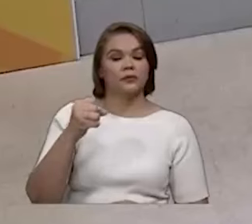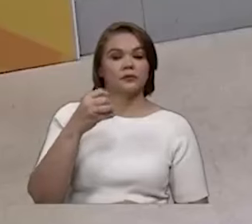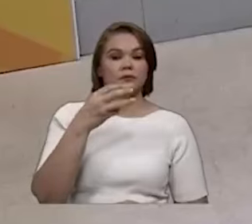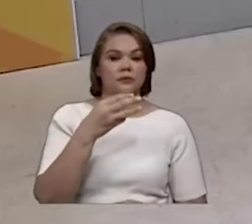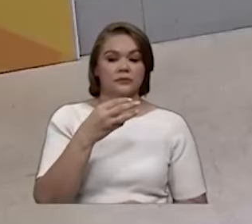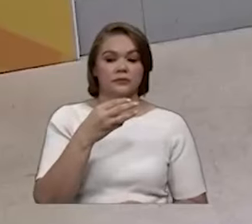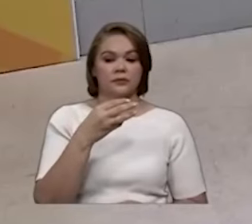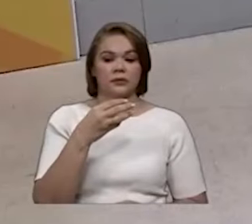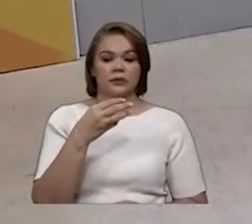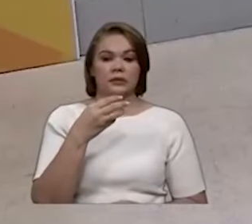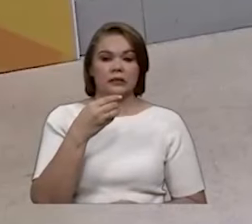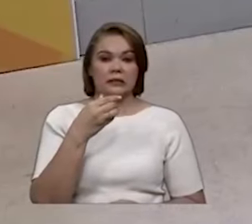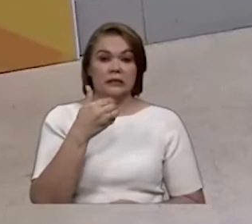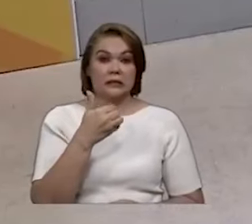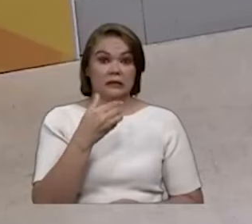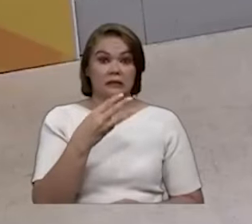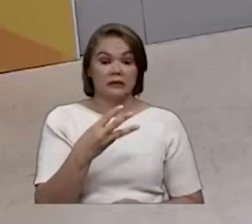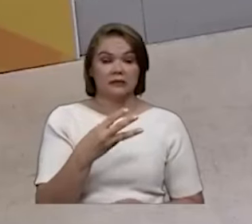Subiu 13. Subiu também